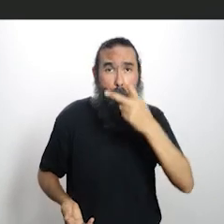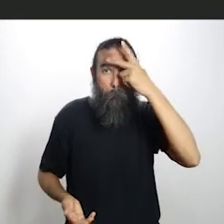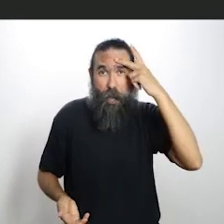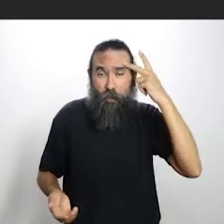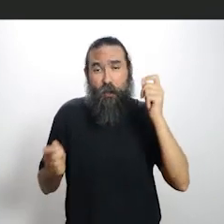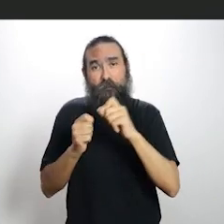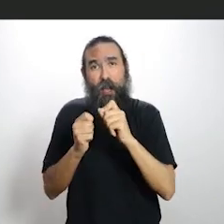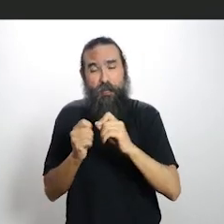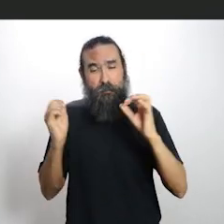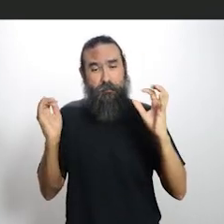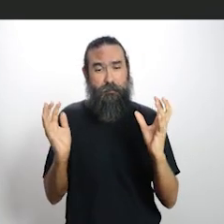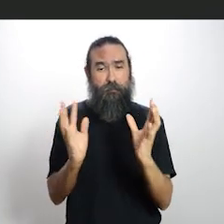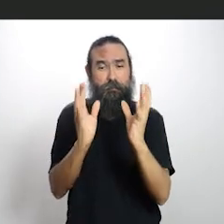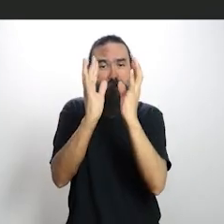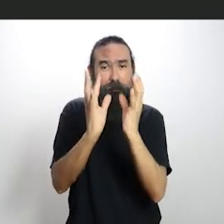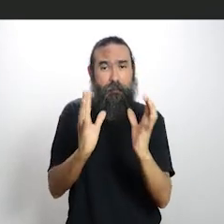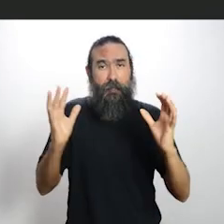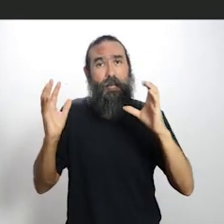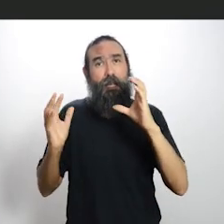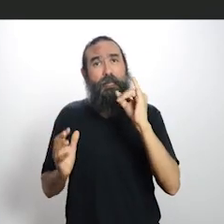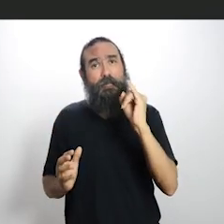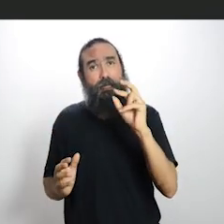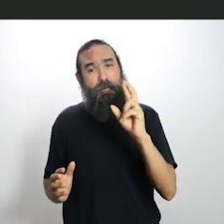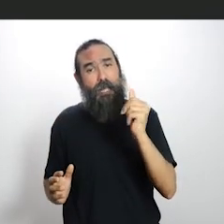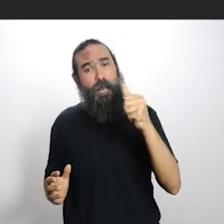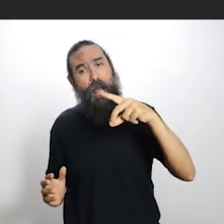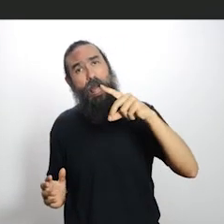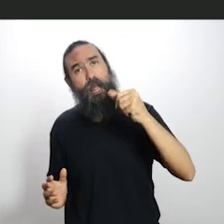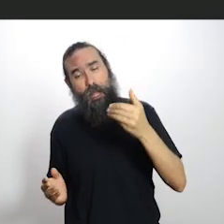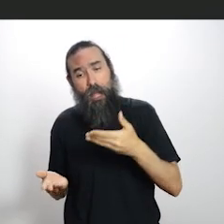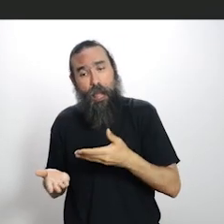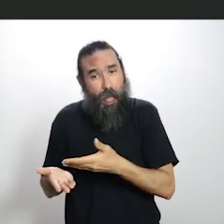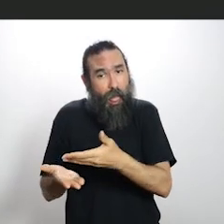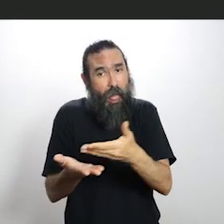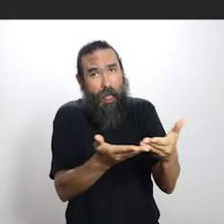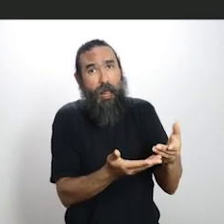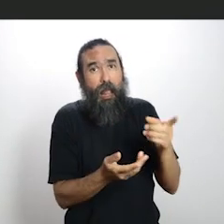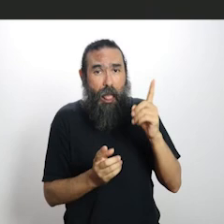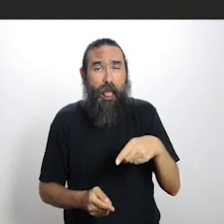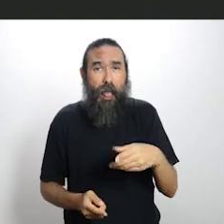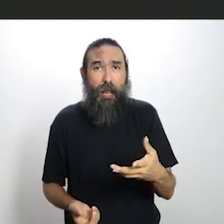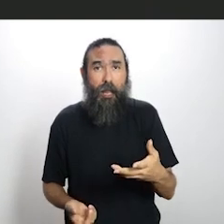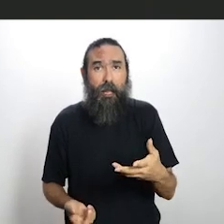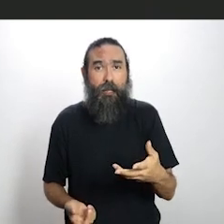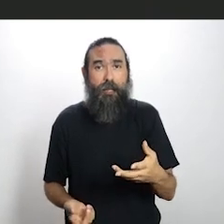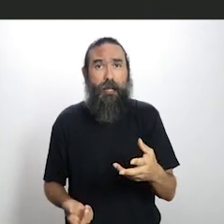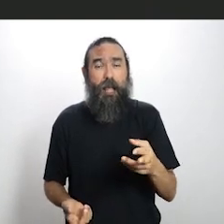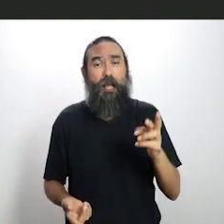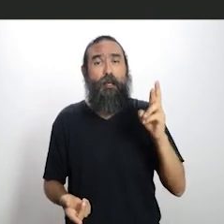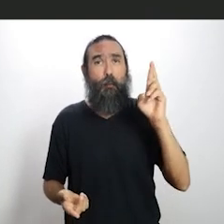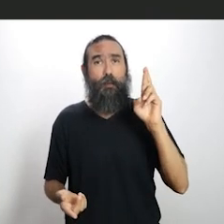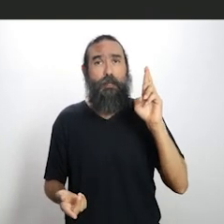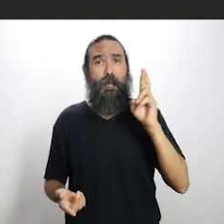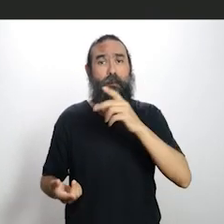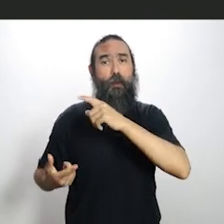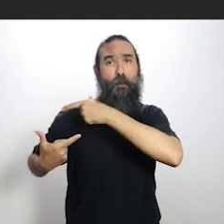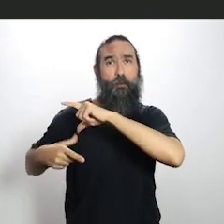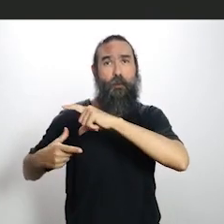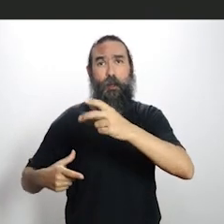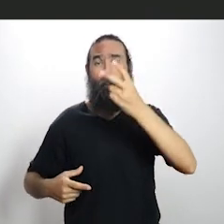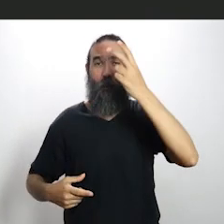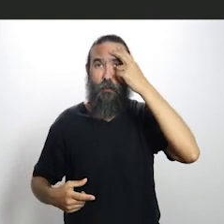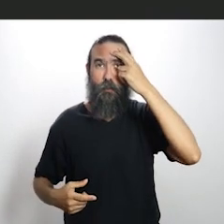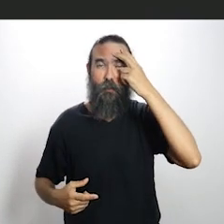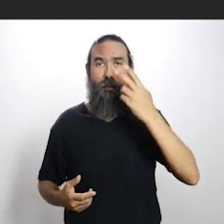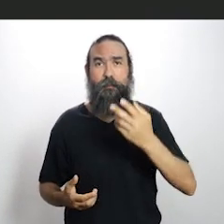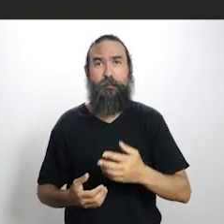pelas as esferas governamentais né então não pode chegar é de cima pra baixo então